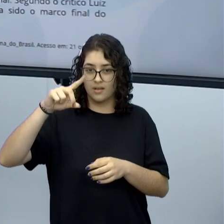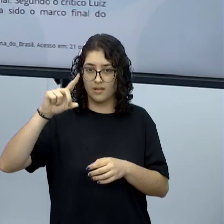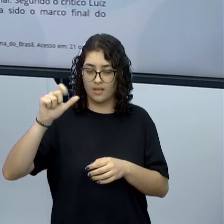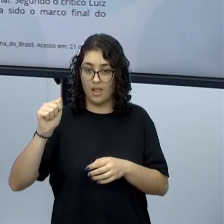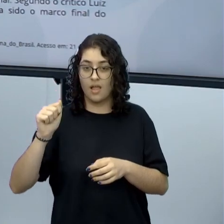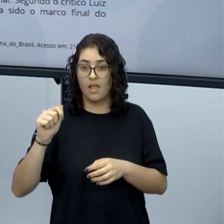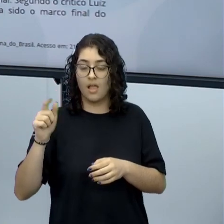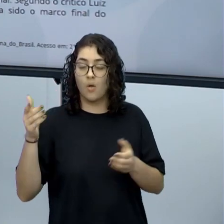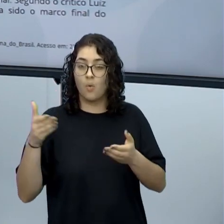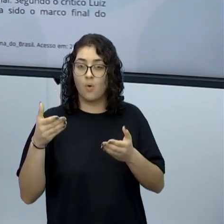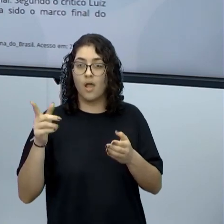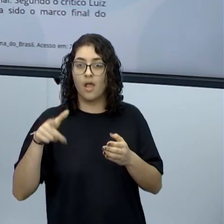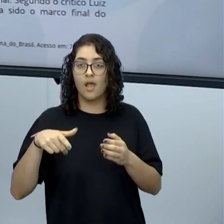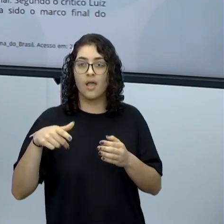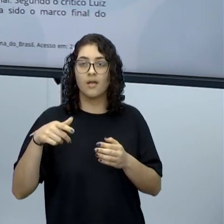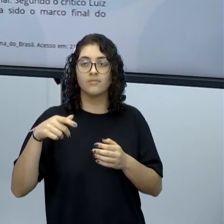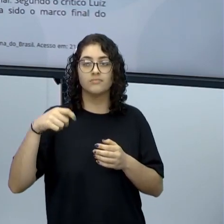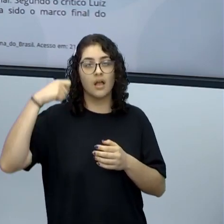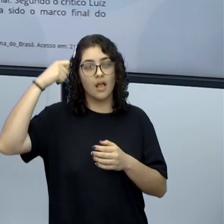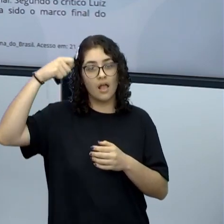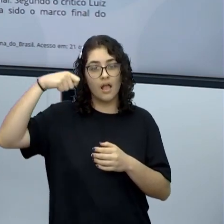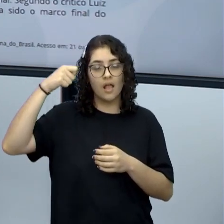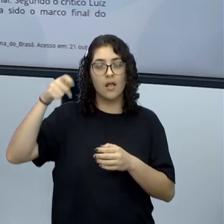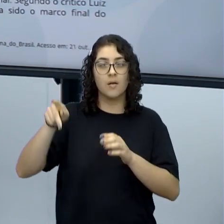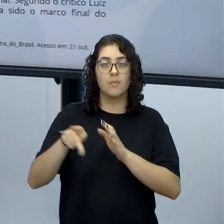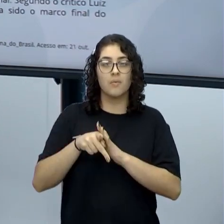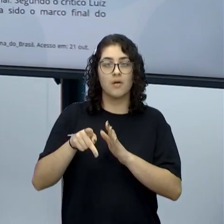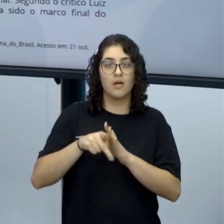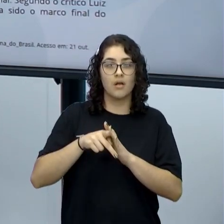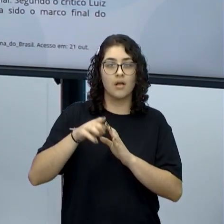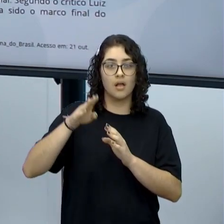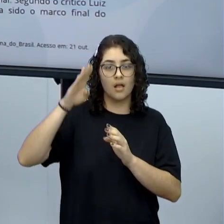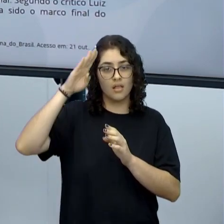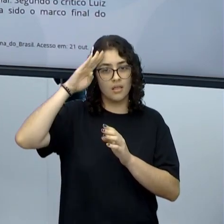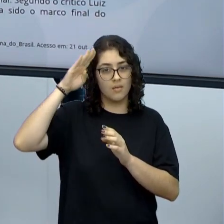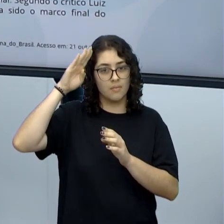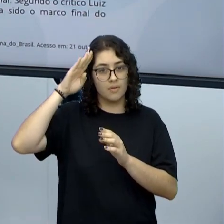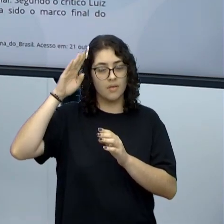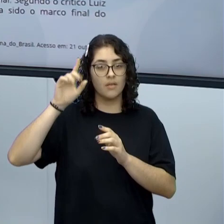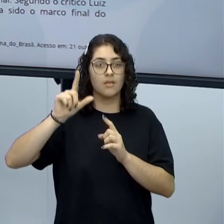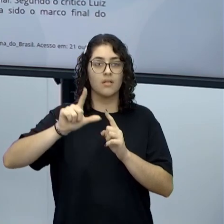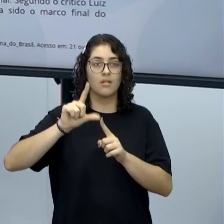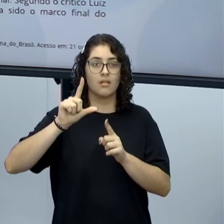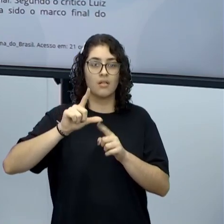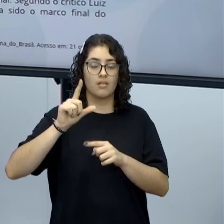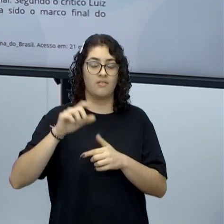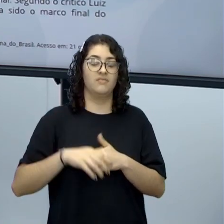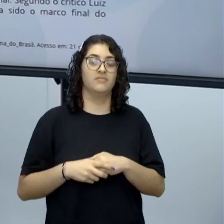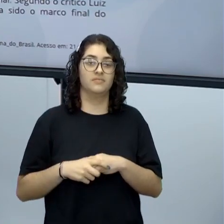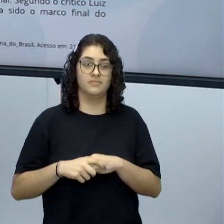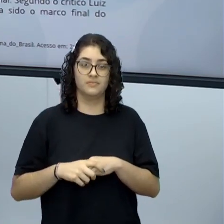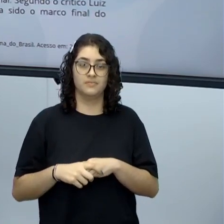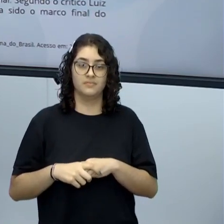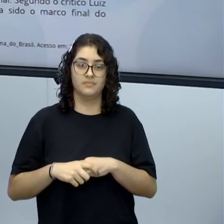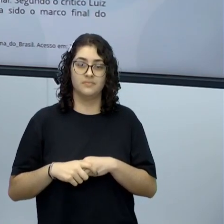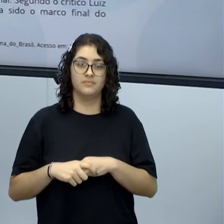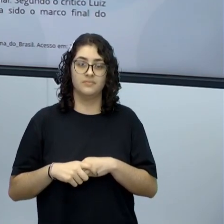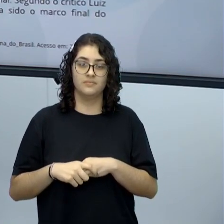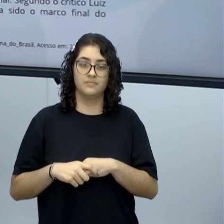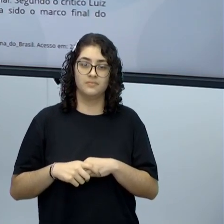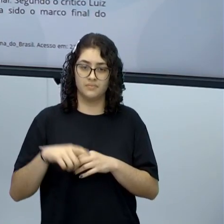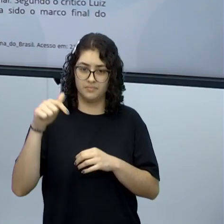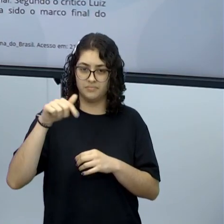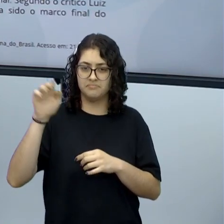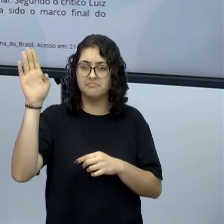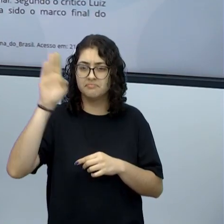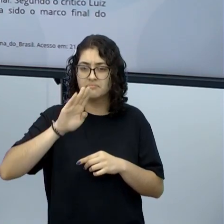hoje é uma atriz que ela pertence à Academia Brasileira de Letras. Olha, no filme Central do Brasil, ele